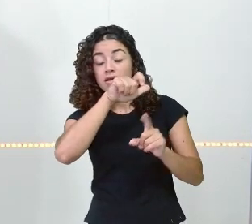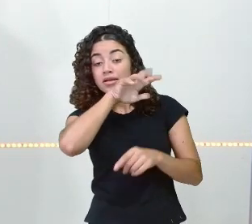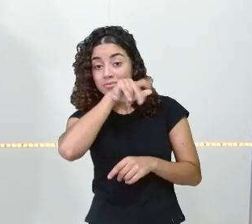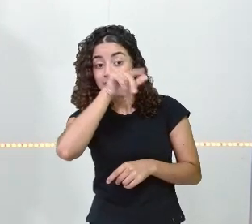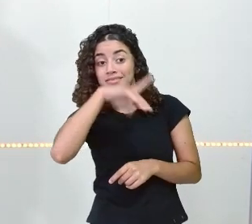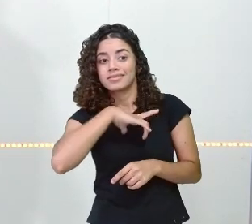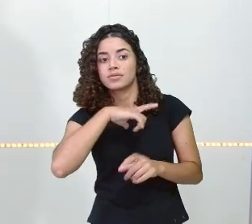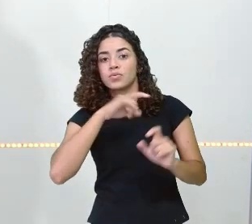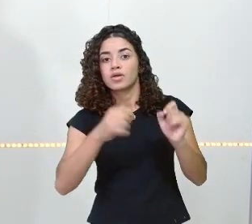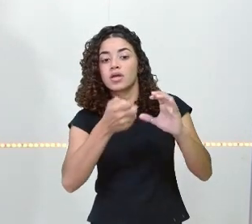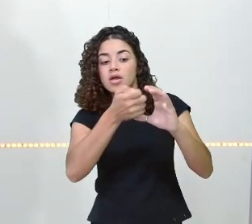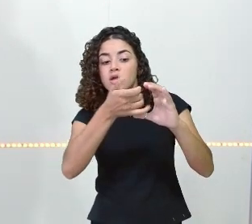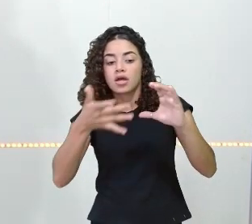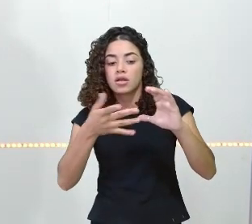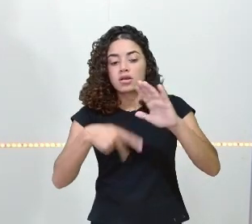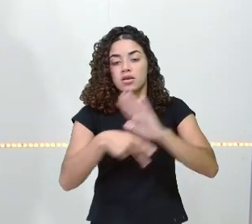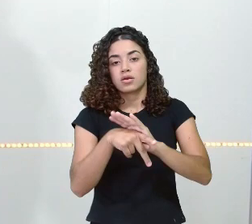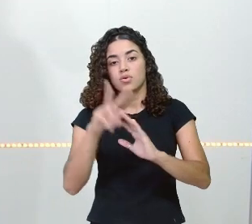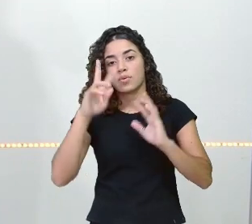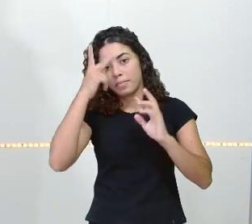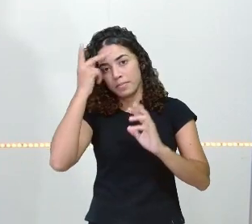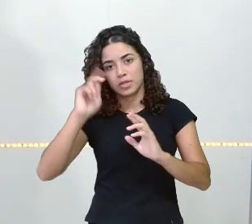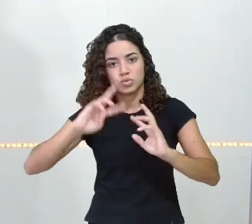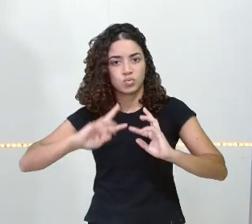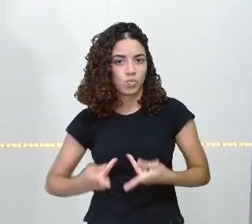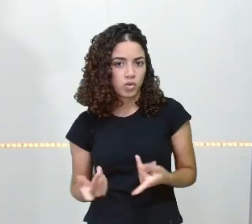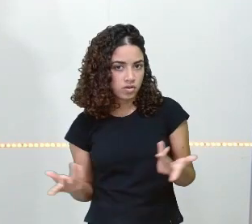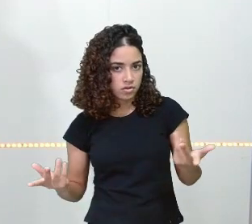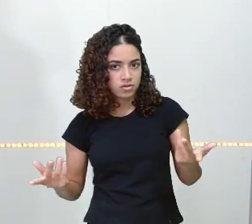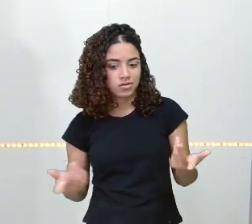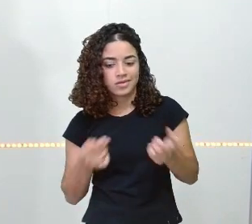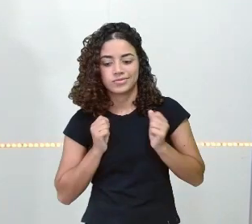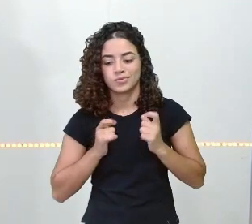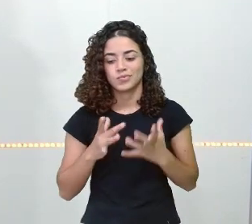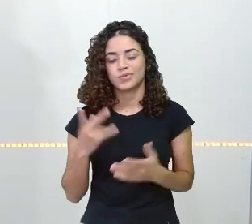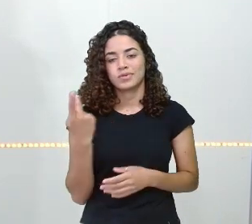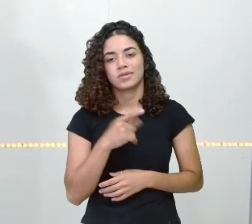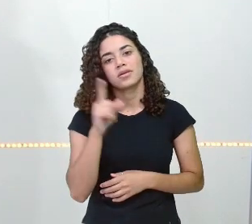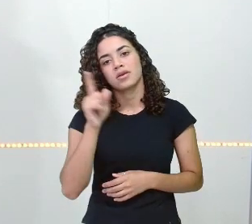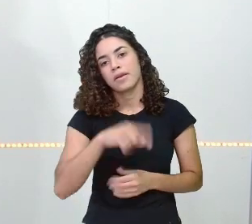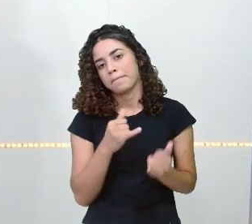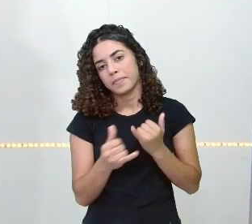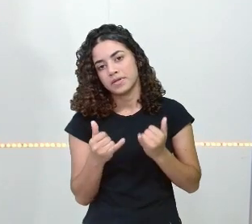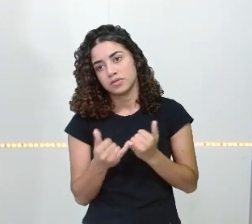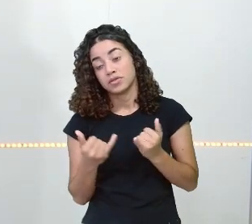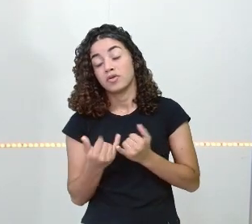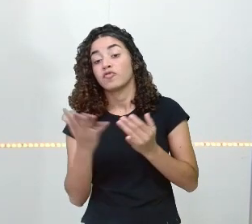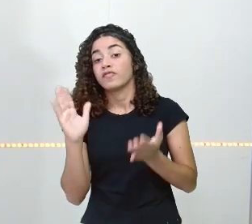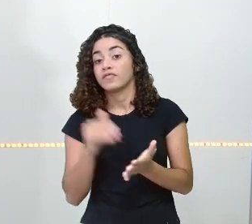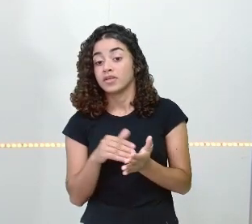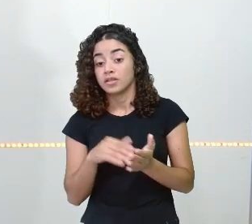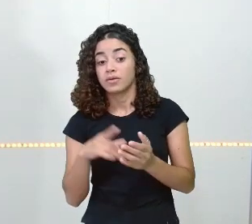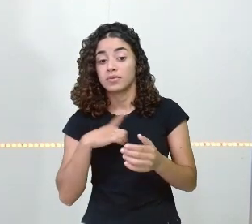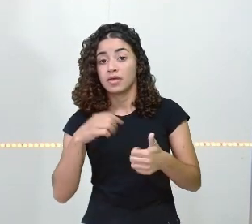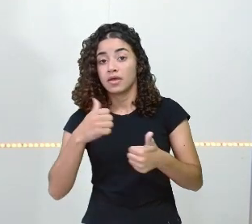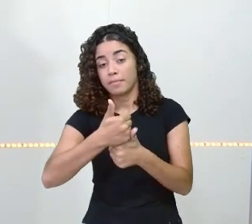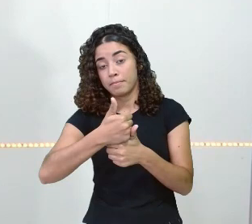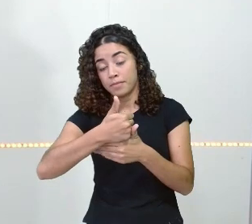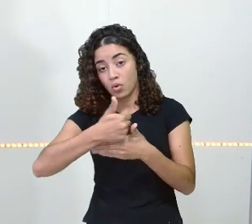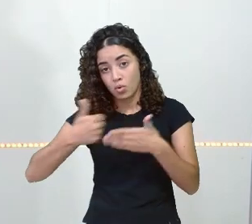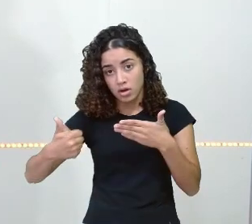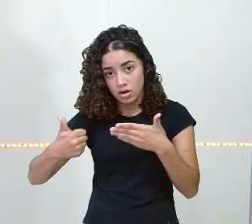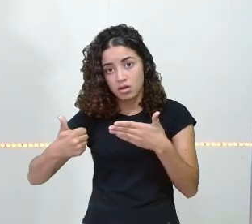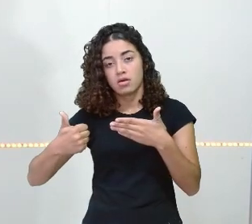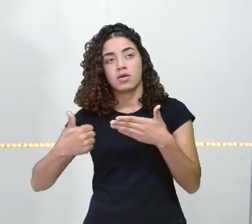humanas. Eles agem como humanos. E no final da história, sempre tem uma lição de moral,